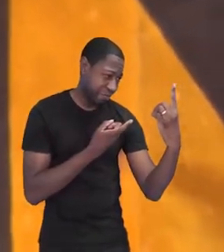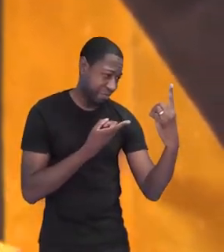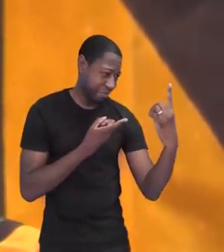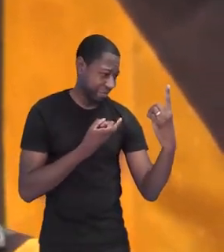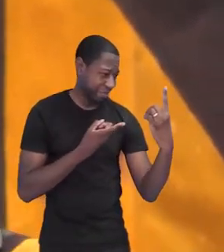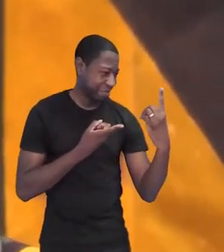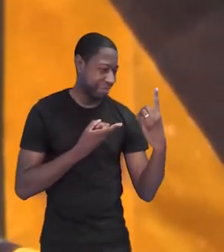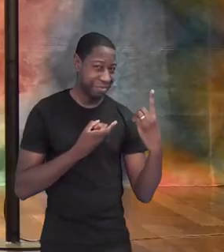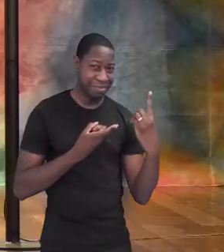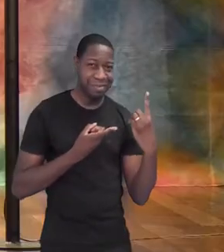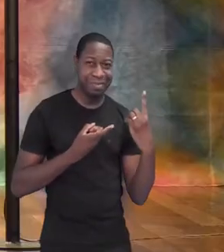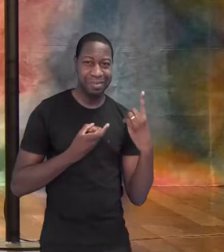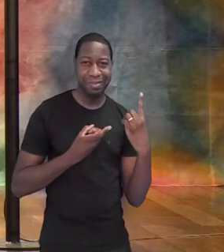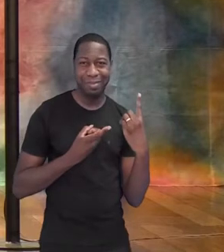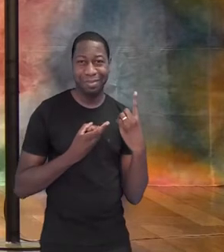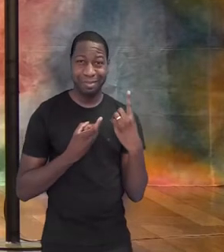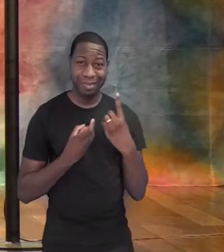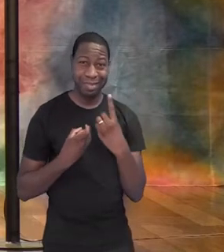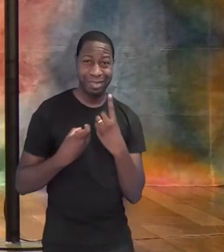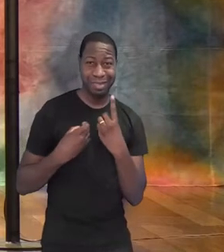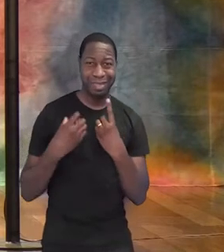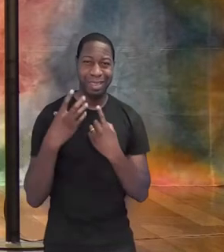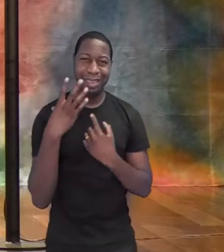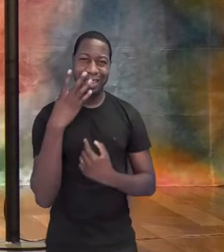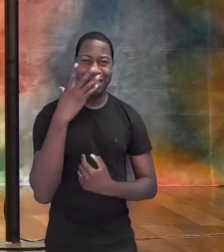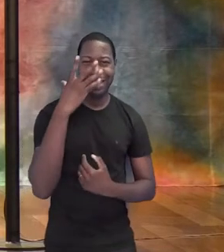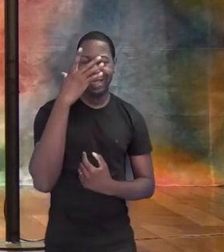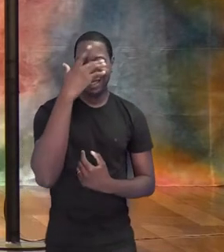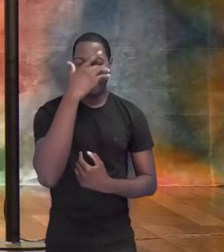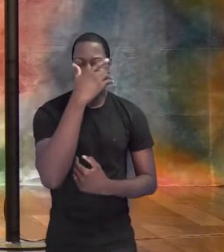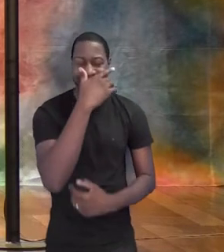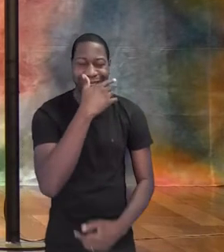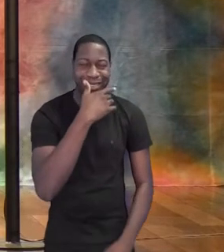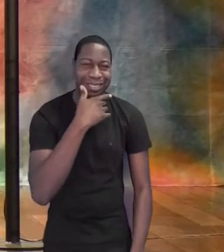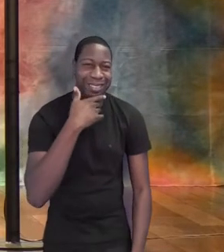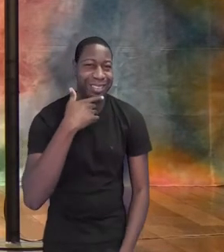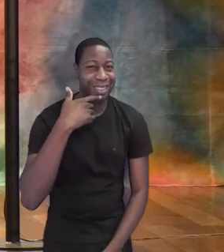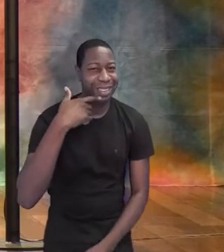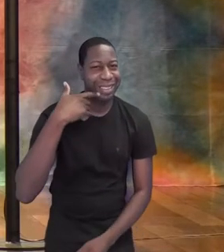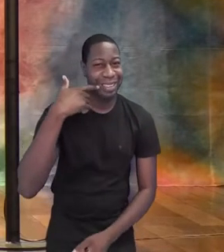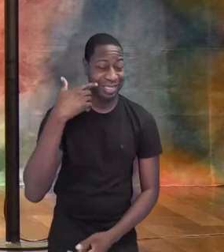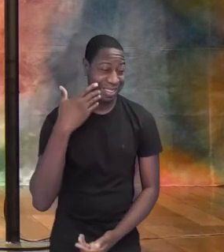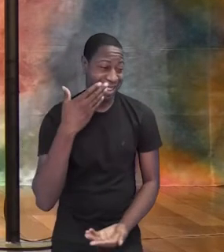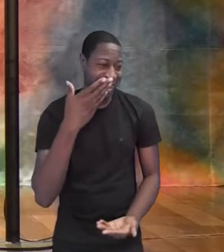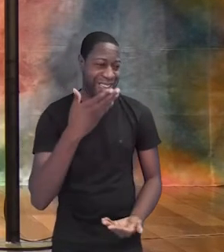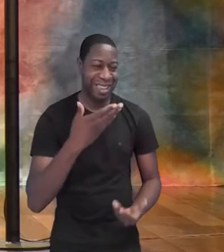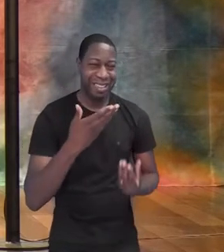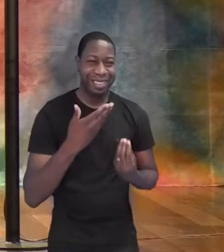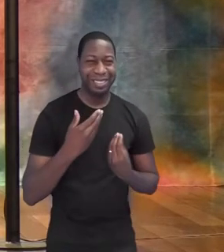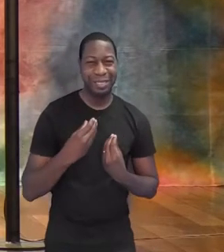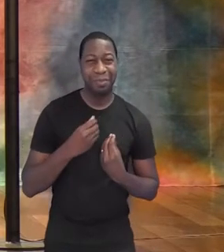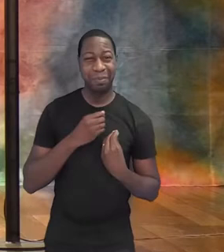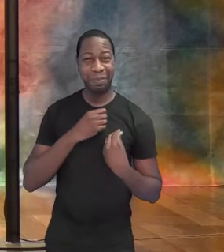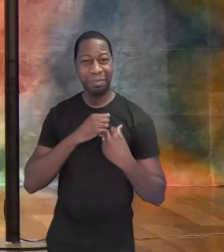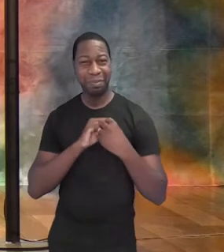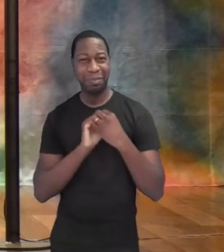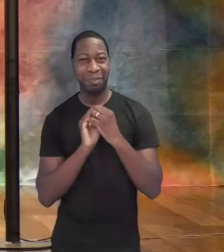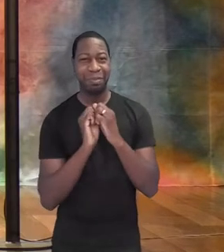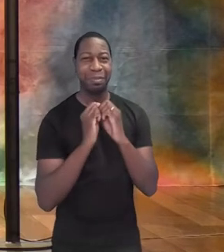me dá, com a boniteza, a face e a risada que você me